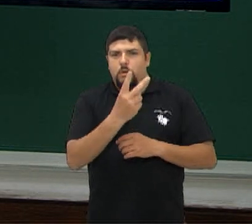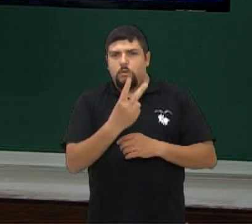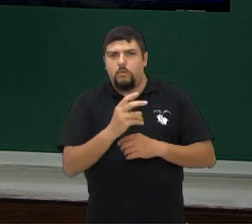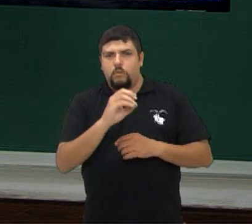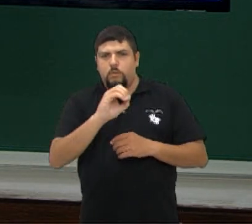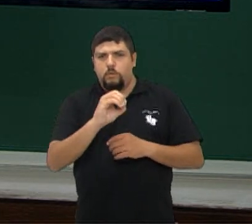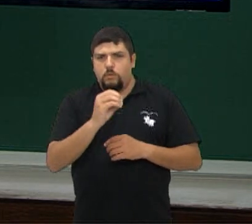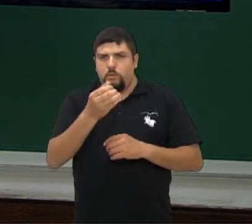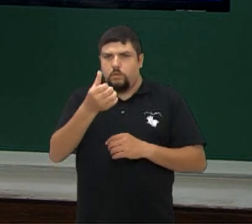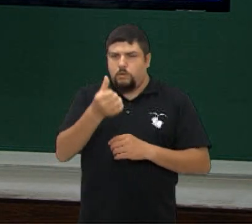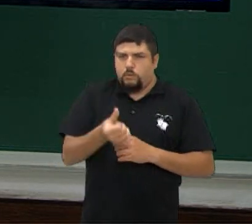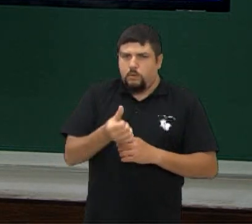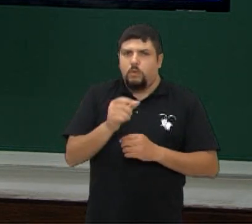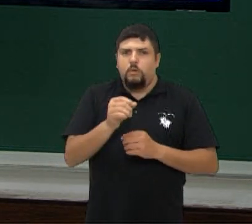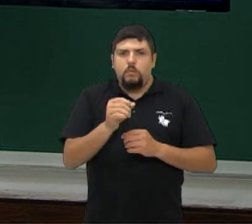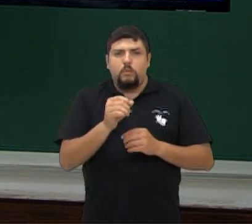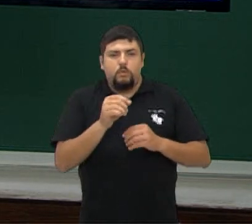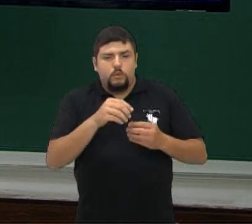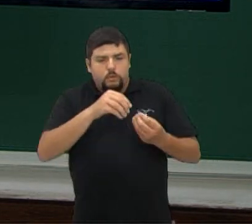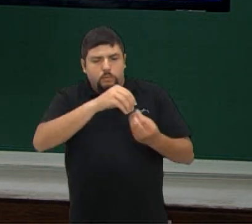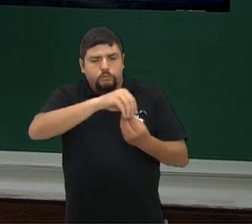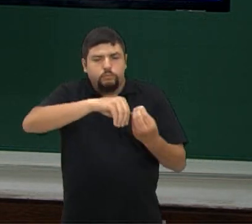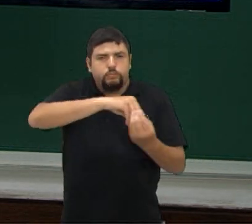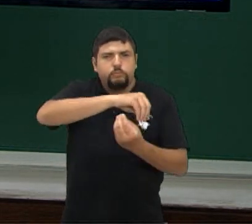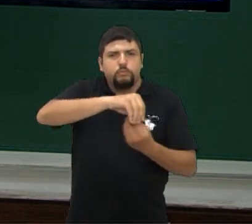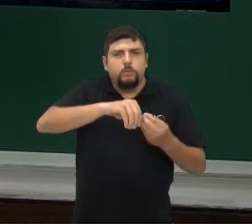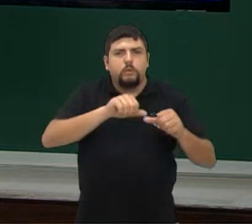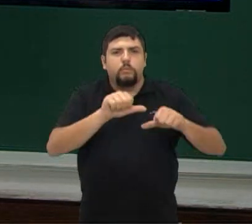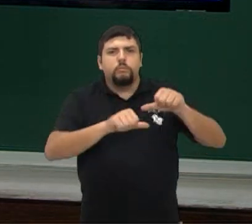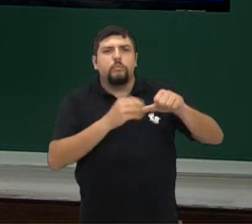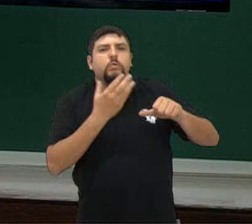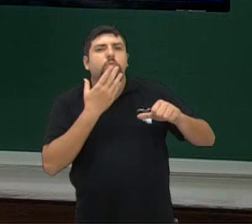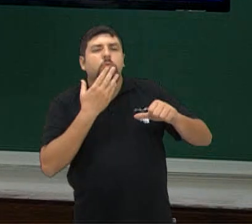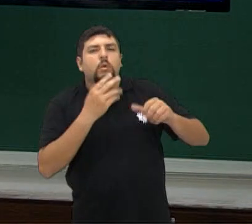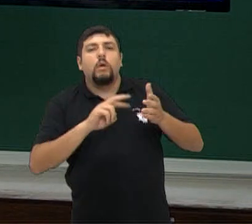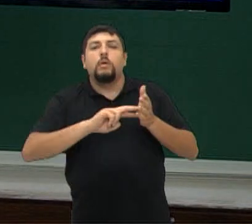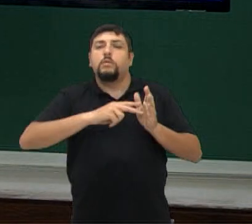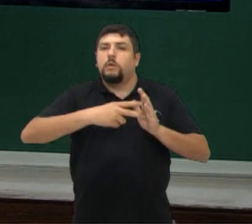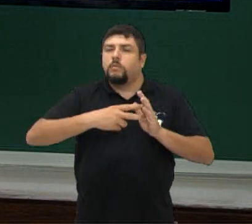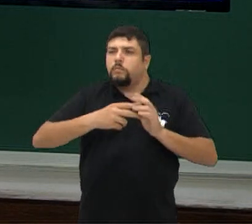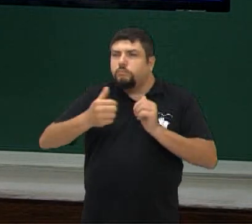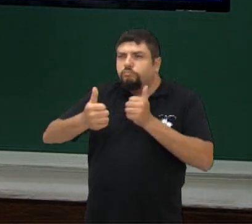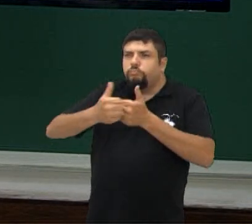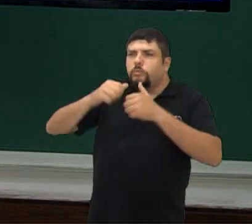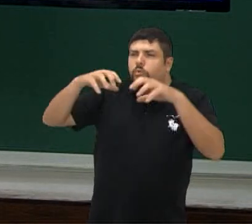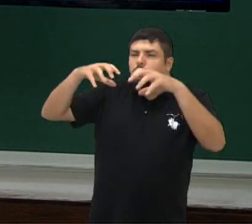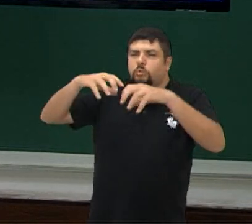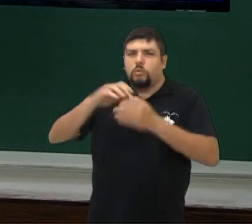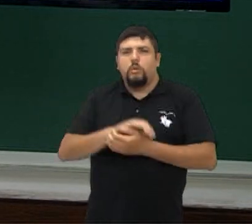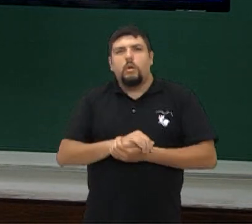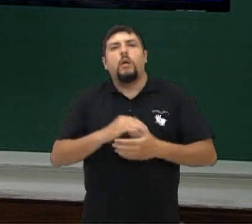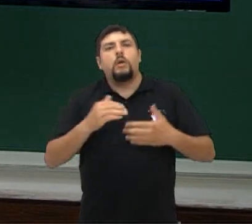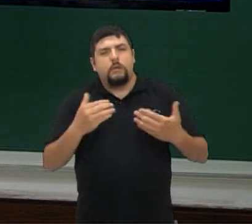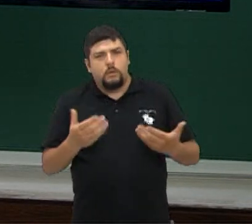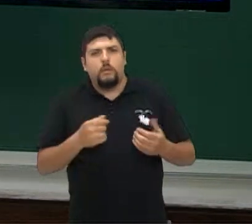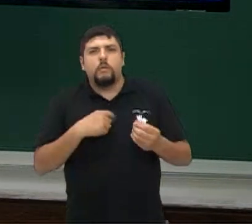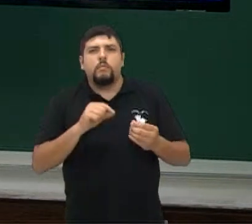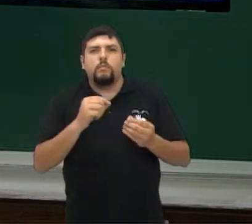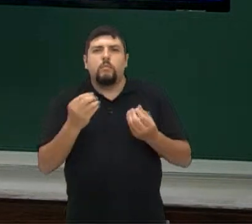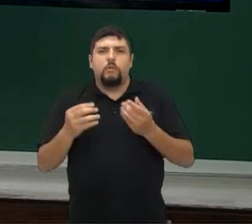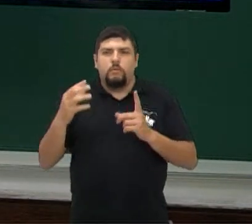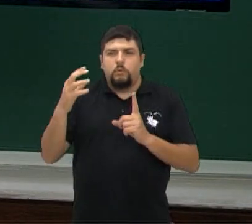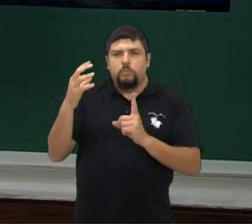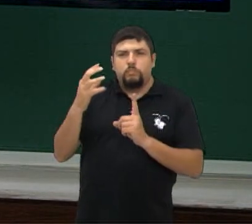COH2O6, assim a solução muda de cor e indica que vai chover, ou seja, a cor rosa. É assim que a umidade influencia